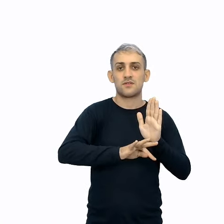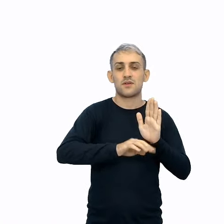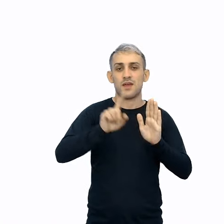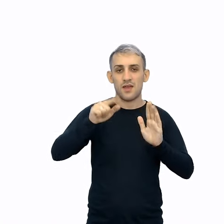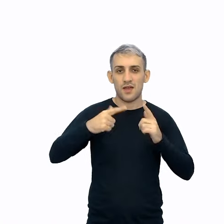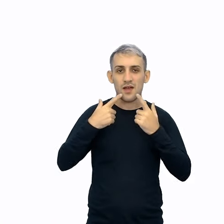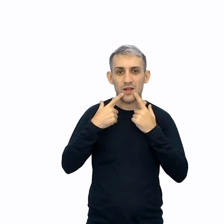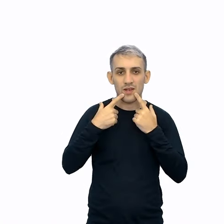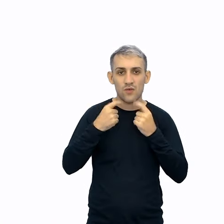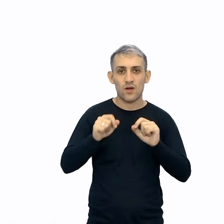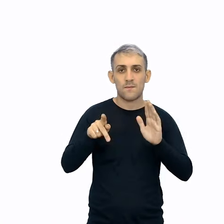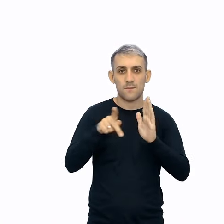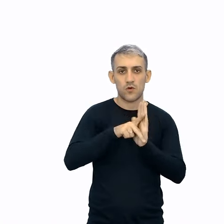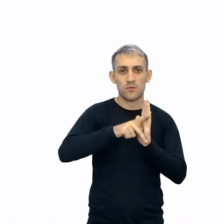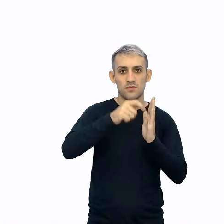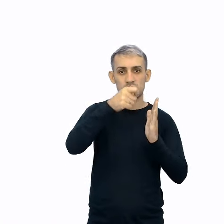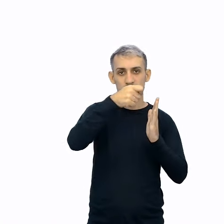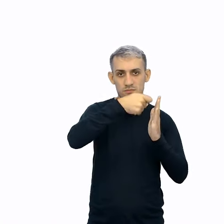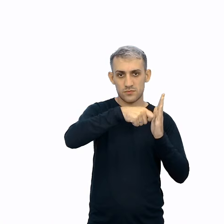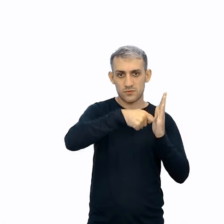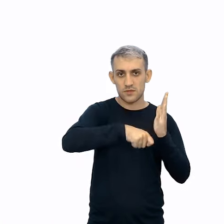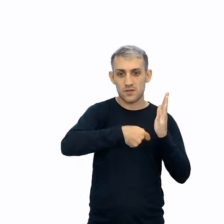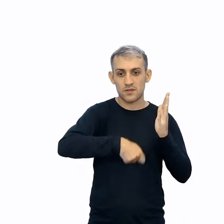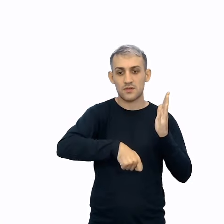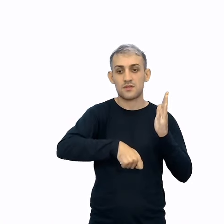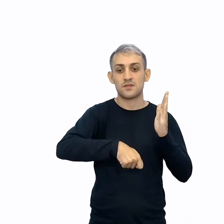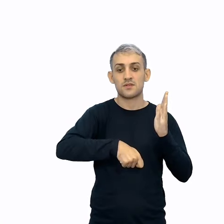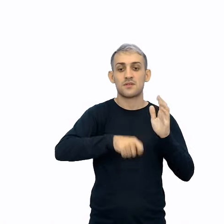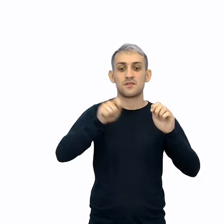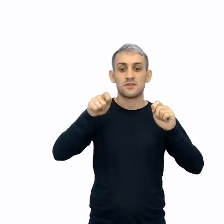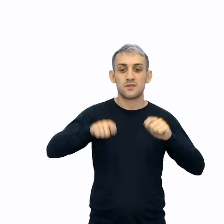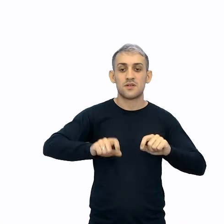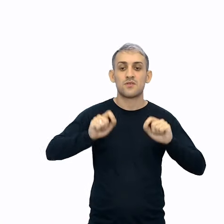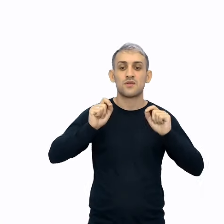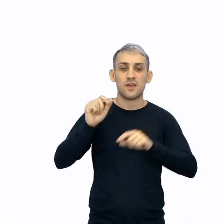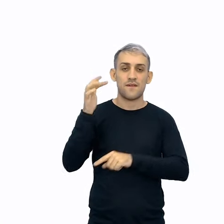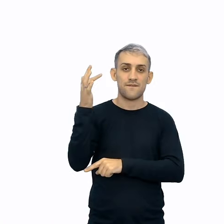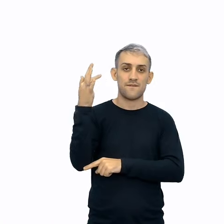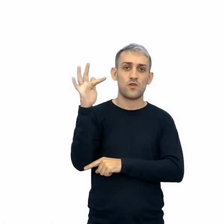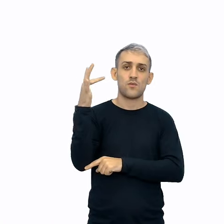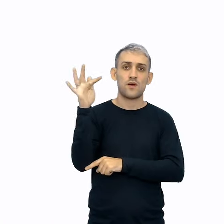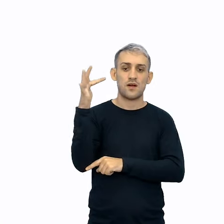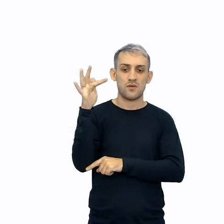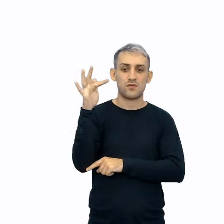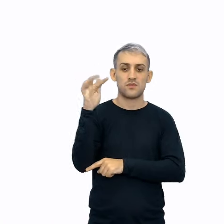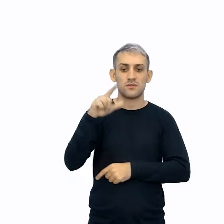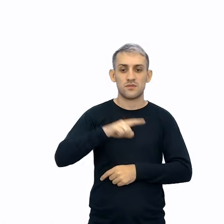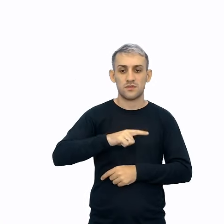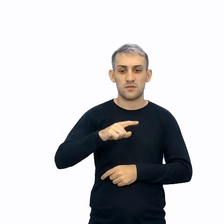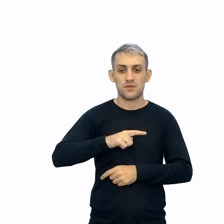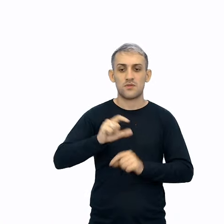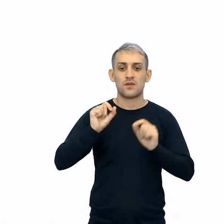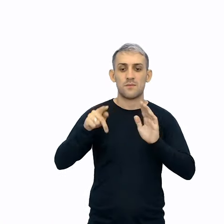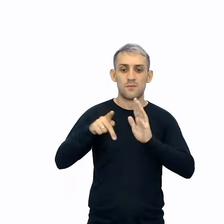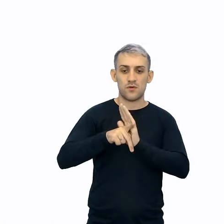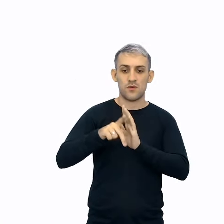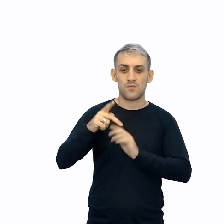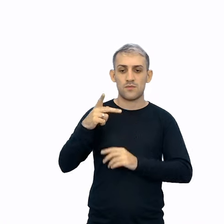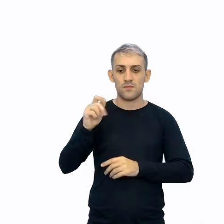linguagem escrita propriamente dita por meio da formalidade ou seja da norma padrão